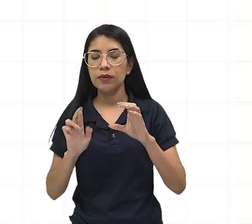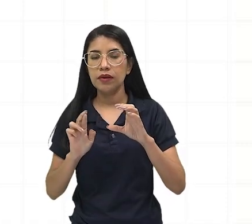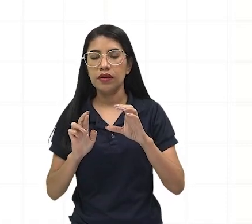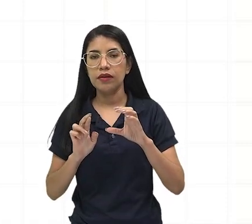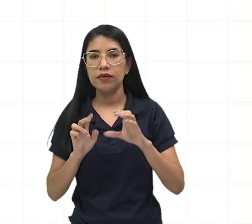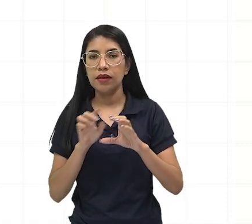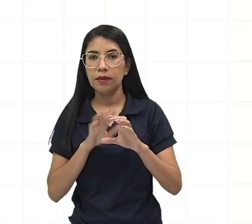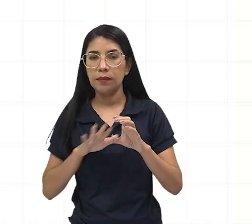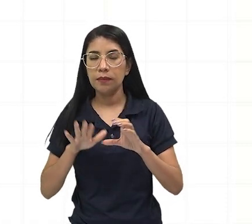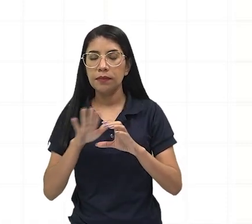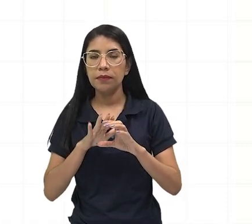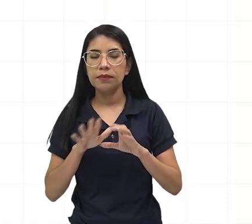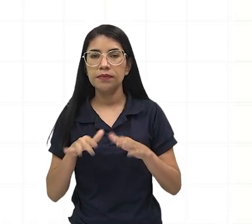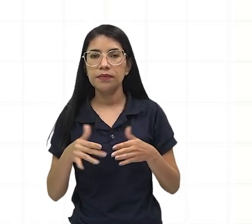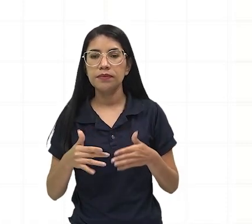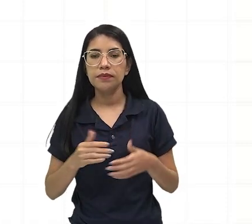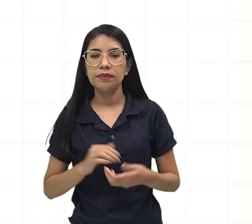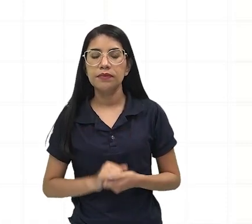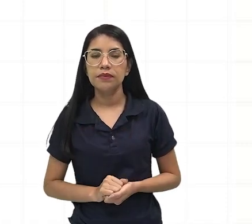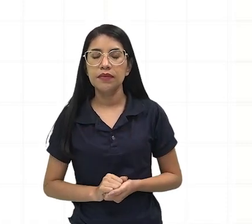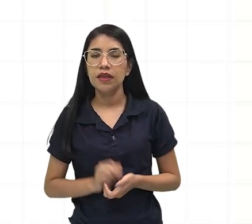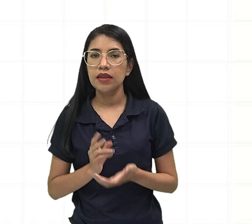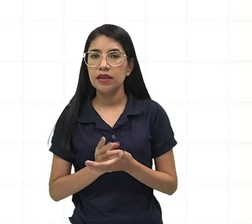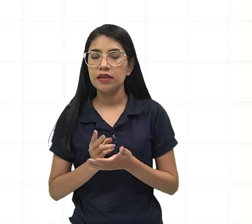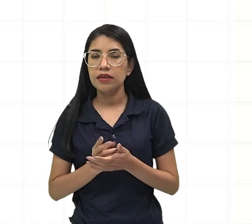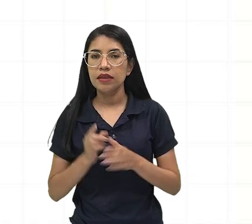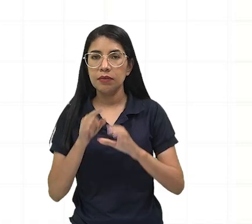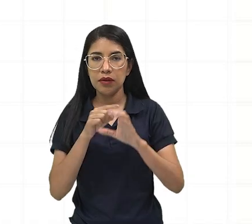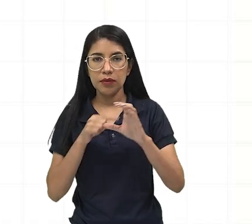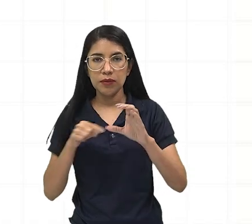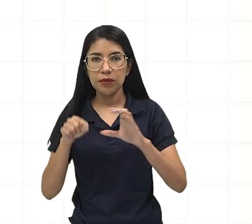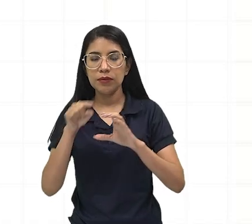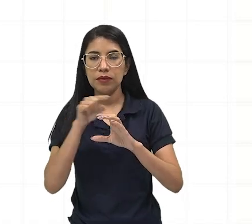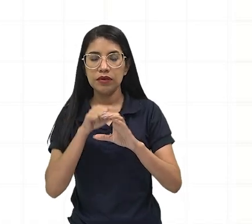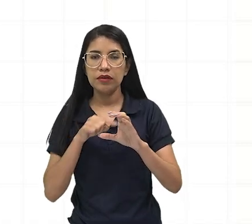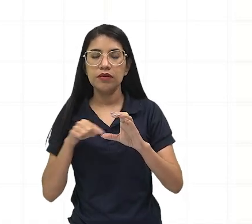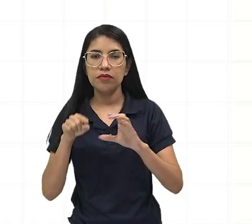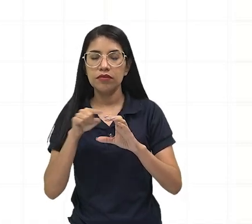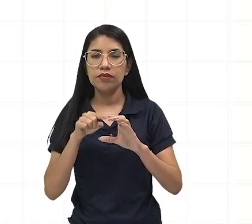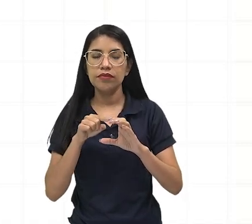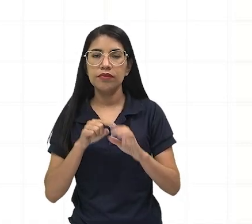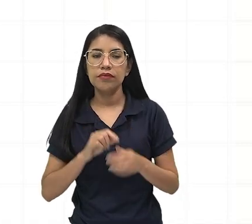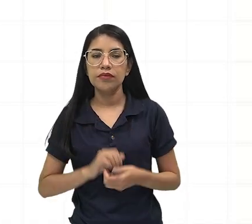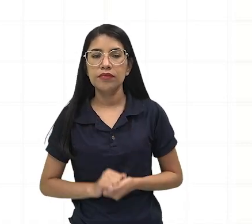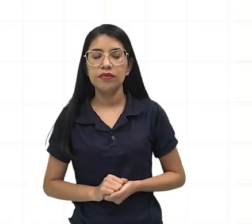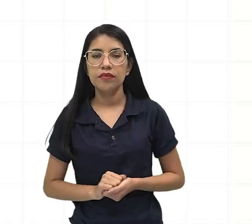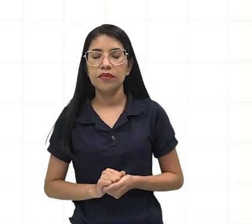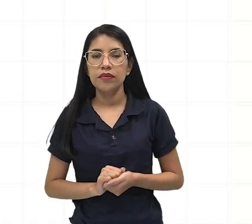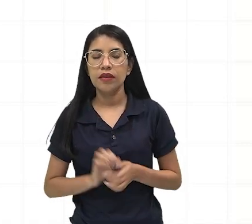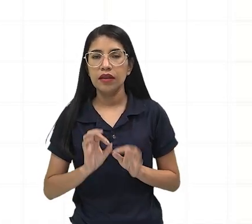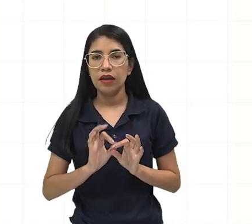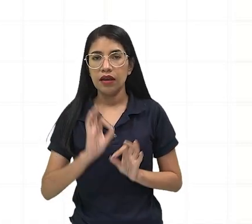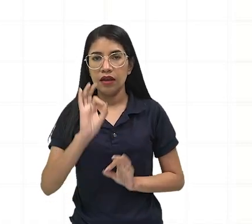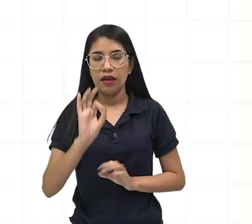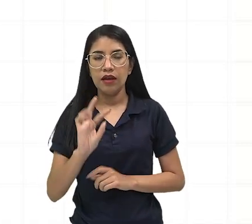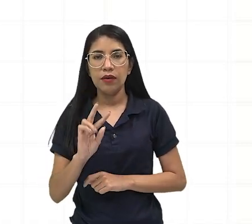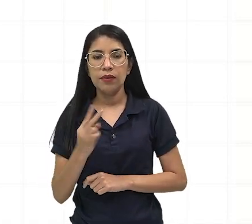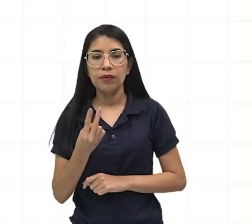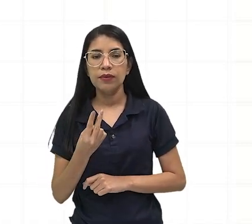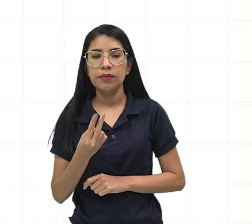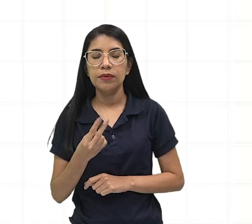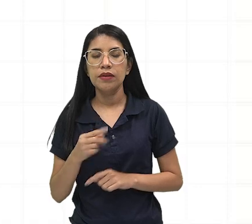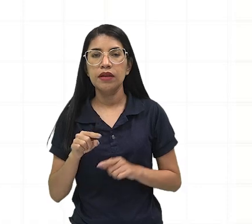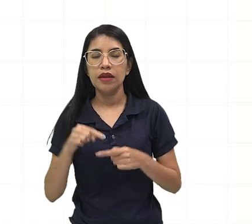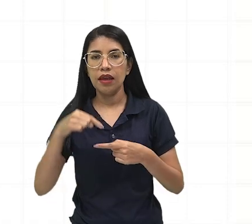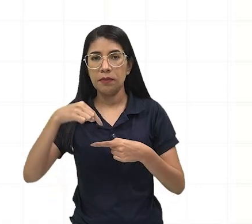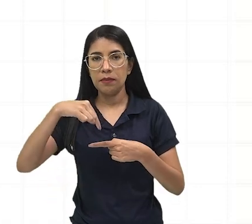cilindro, lembrando novamente sempre um círculo, tá? A altura, e aí nós